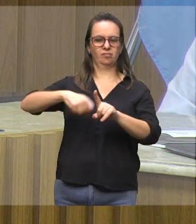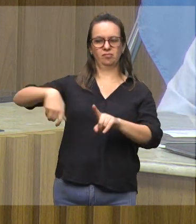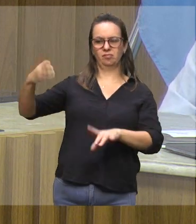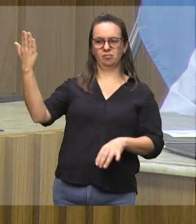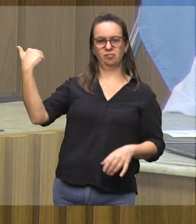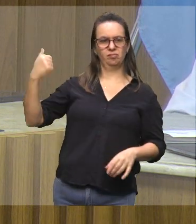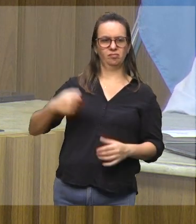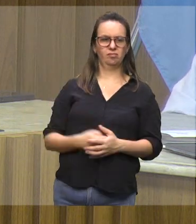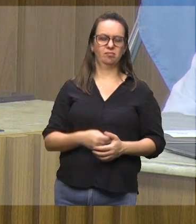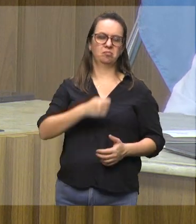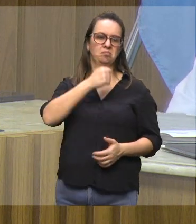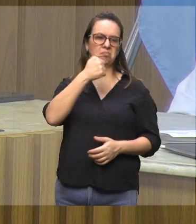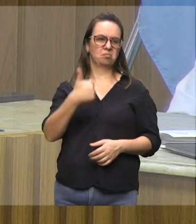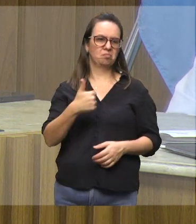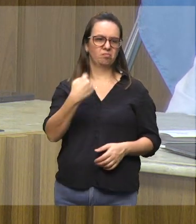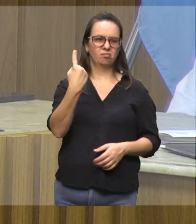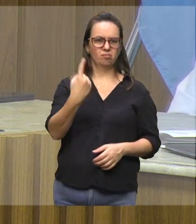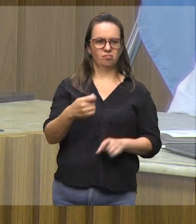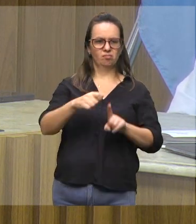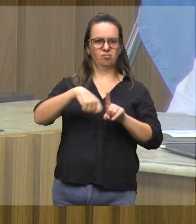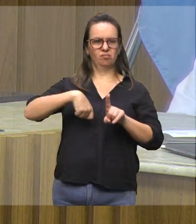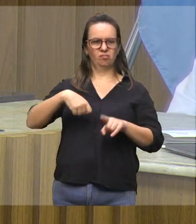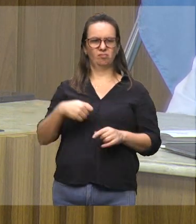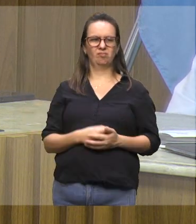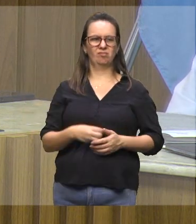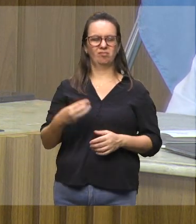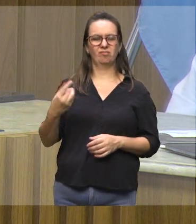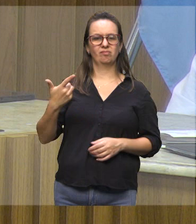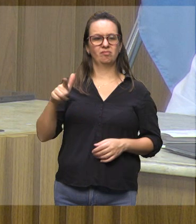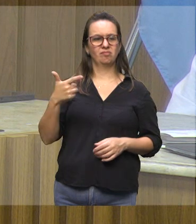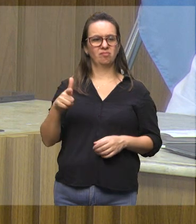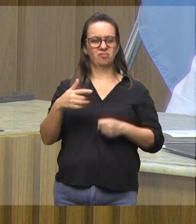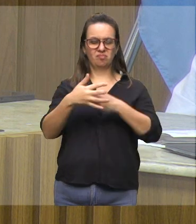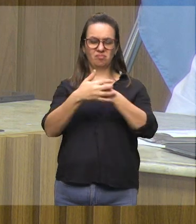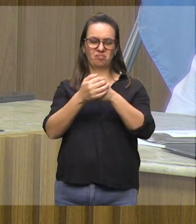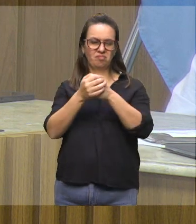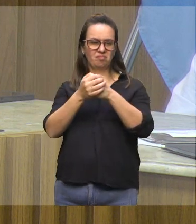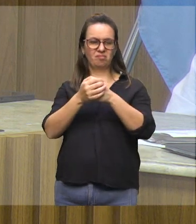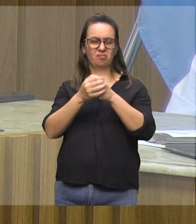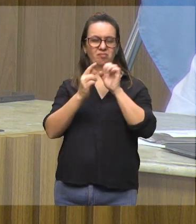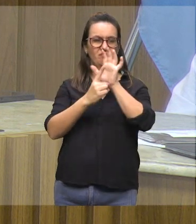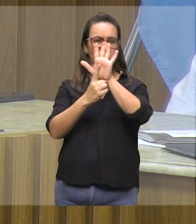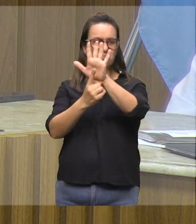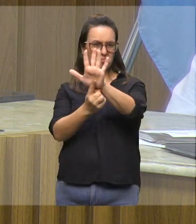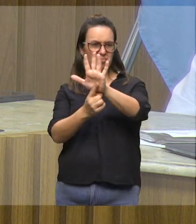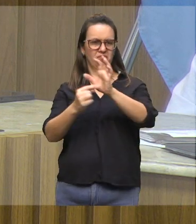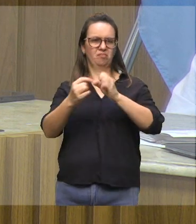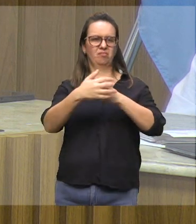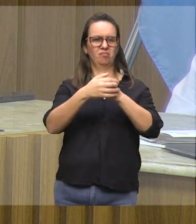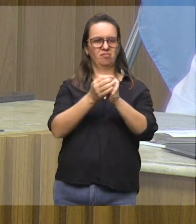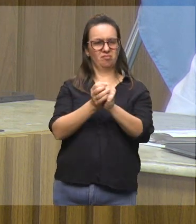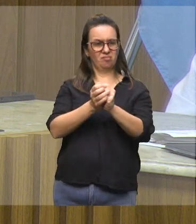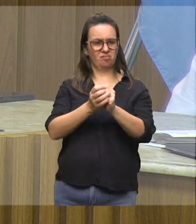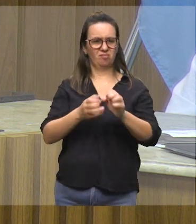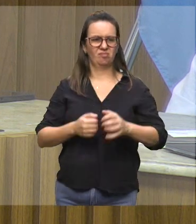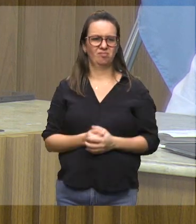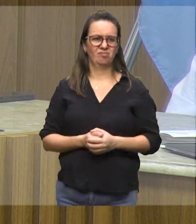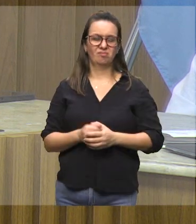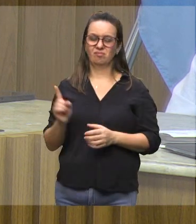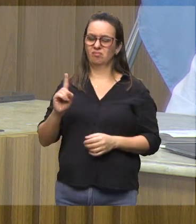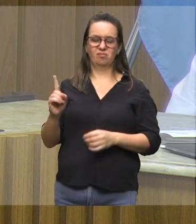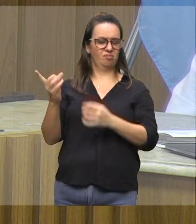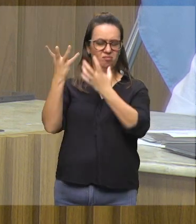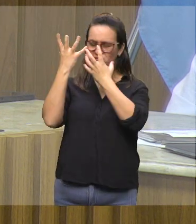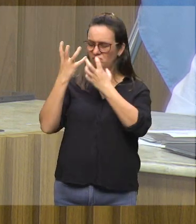mês sem dar publicidade à folha de pagamento. Isso é completamente inaceitável. Isso tem que decorrer em